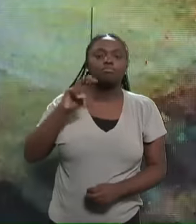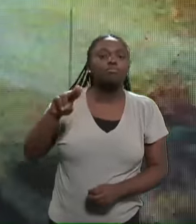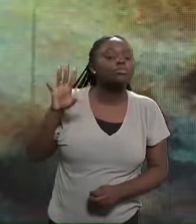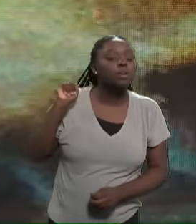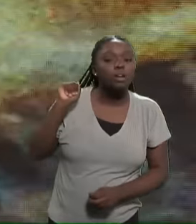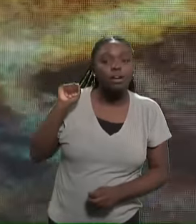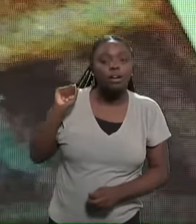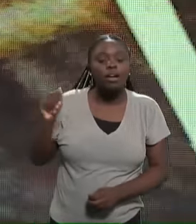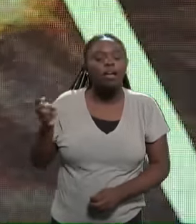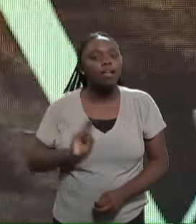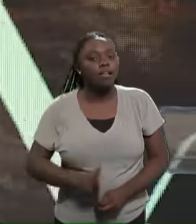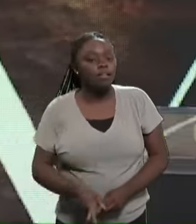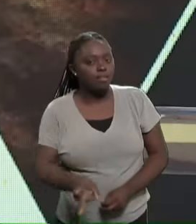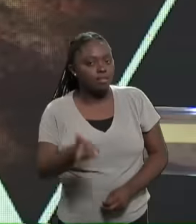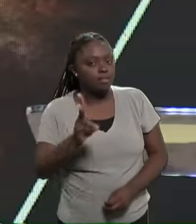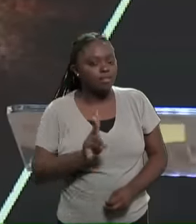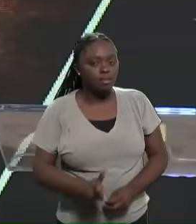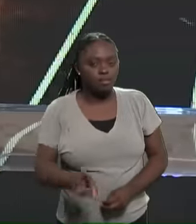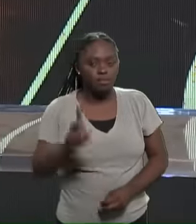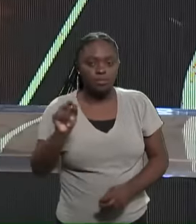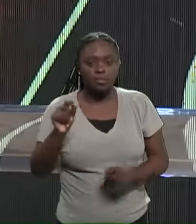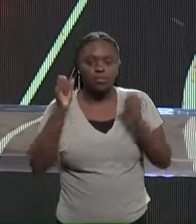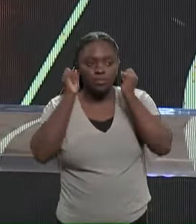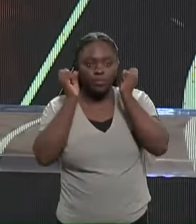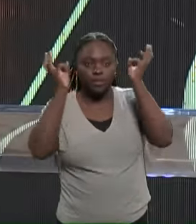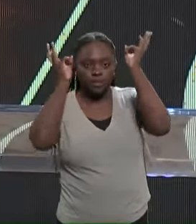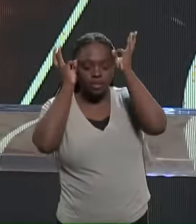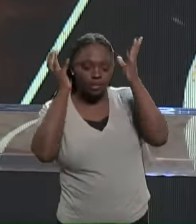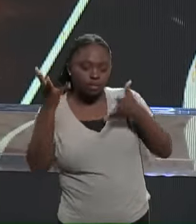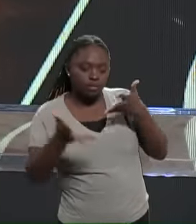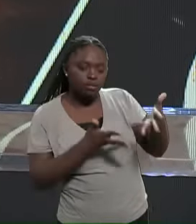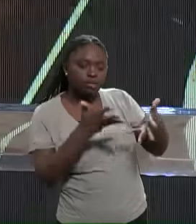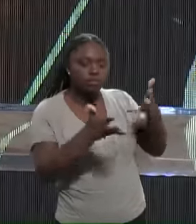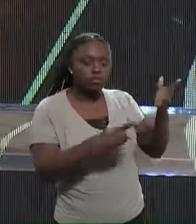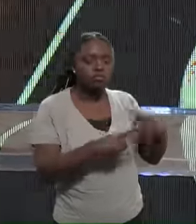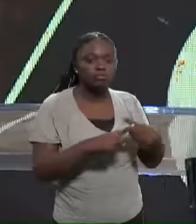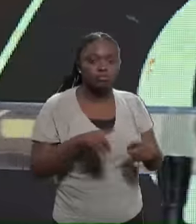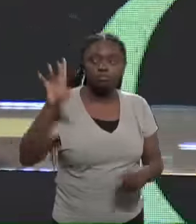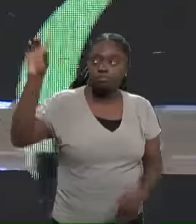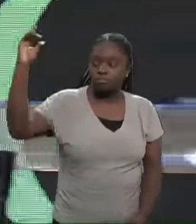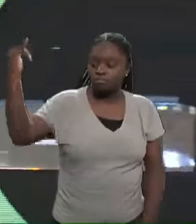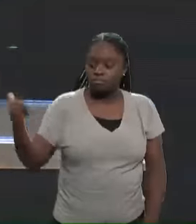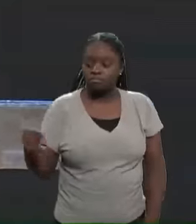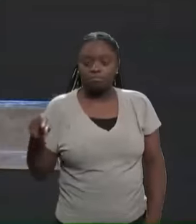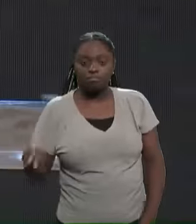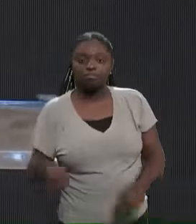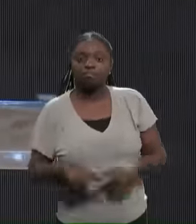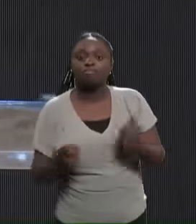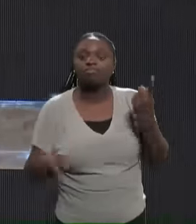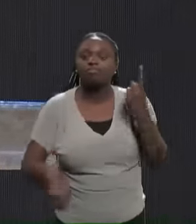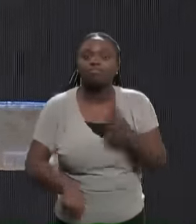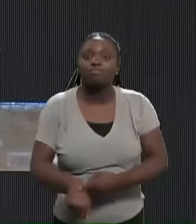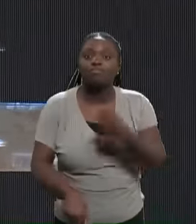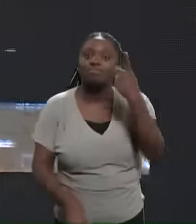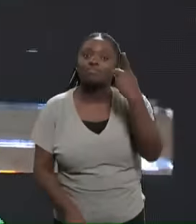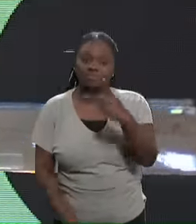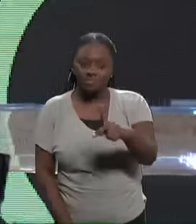Ele sempre ouvia lo que Moisés falava, porque Deus falava com Moisés. Só que quando chega a tua hora,